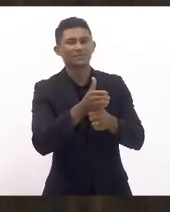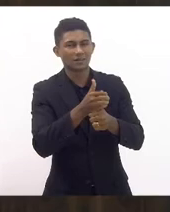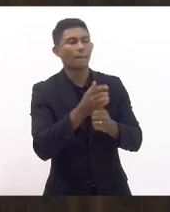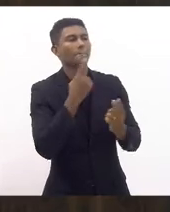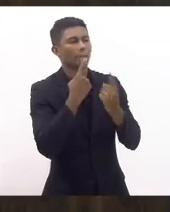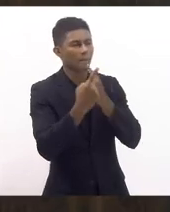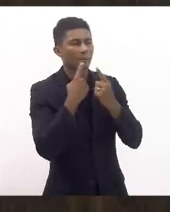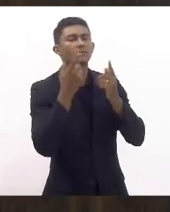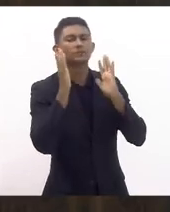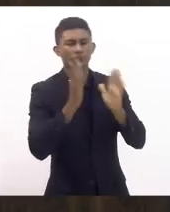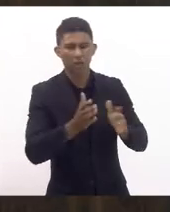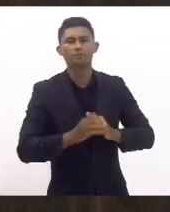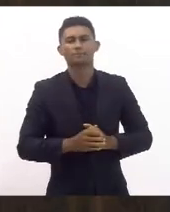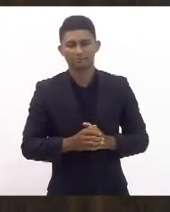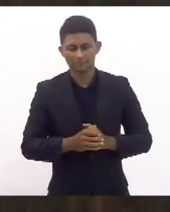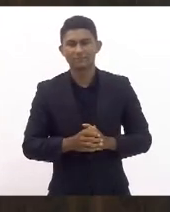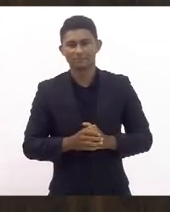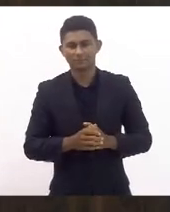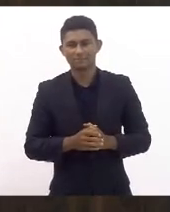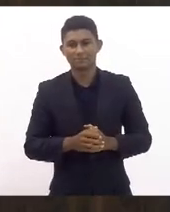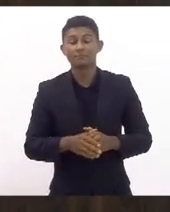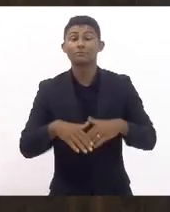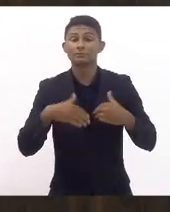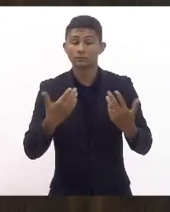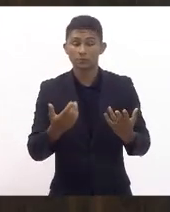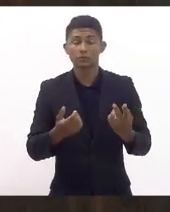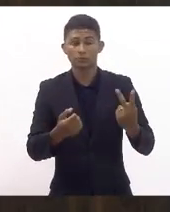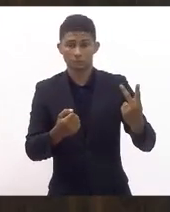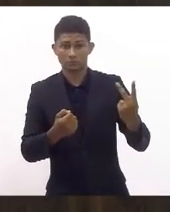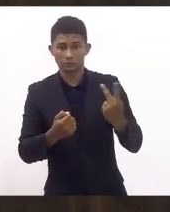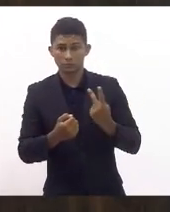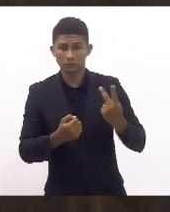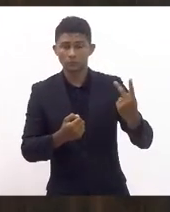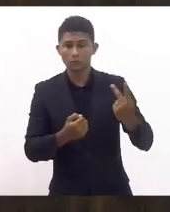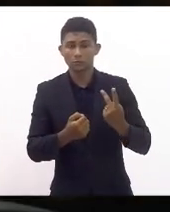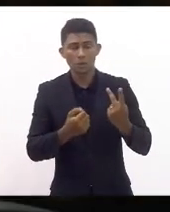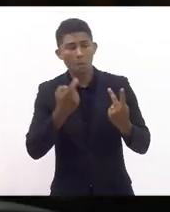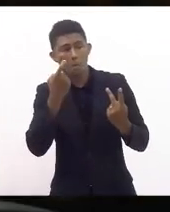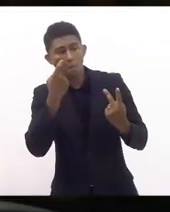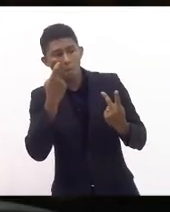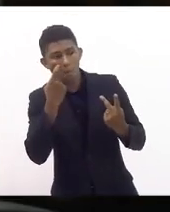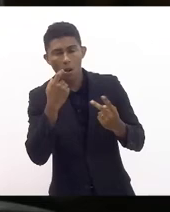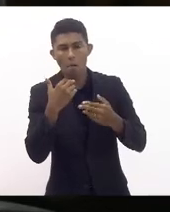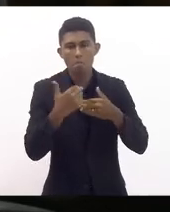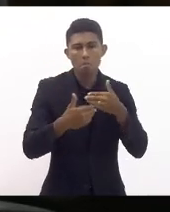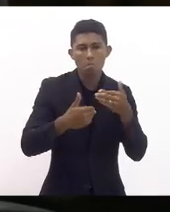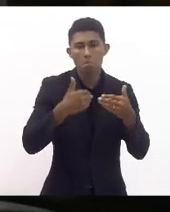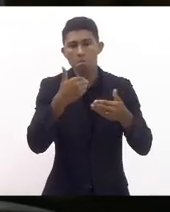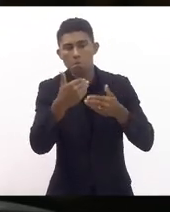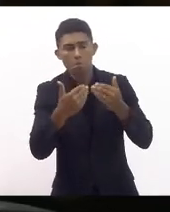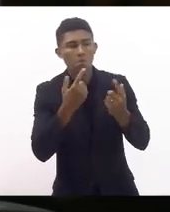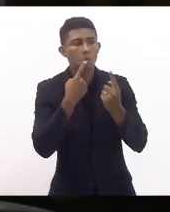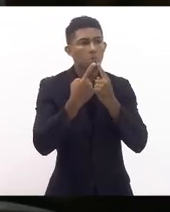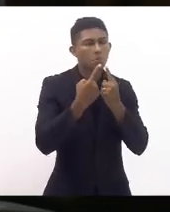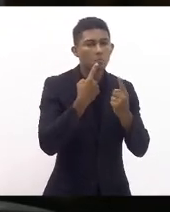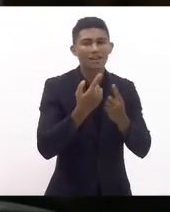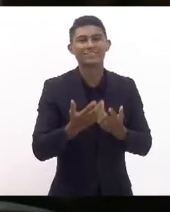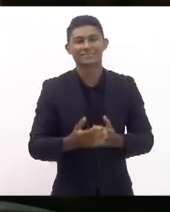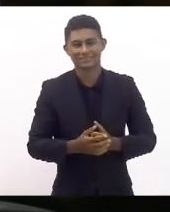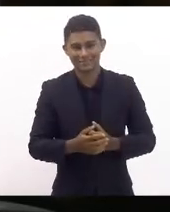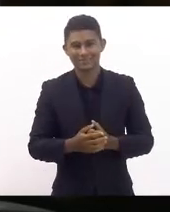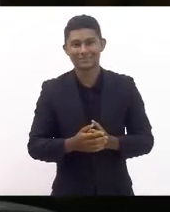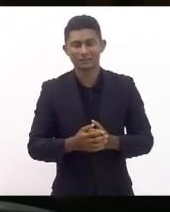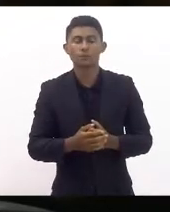nós estivemos juntos e estamos construindo todo um trabalho para que